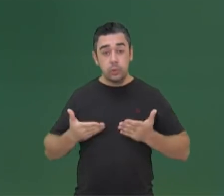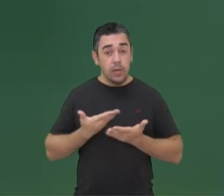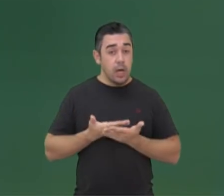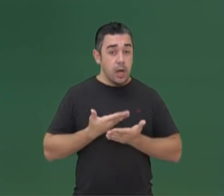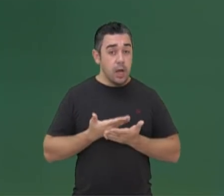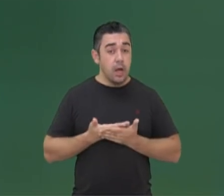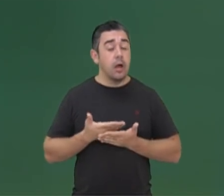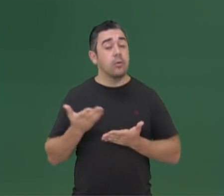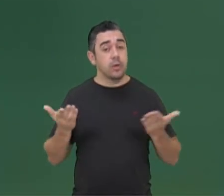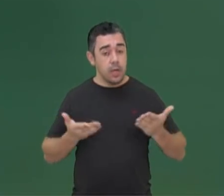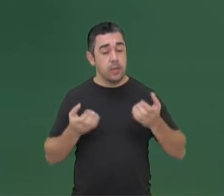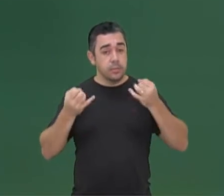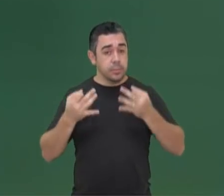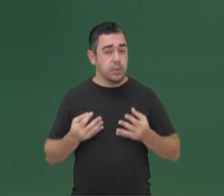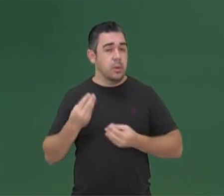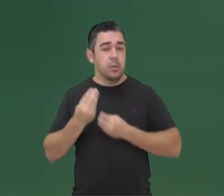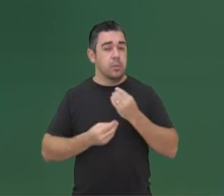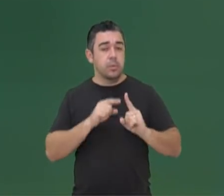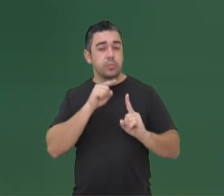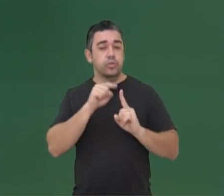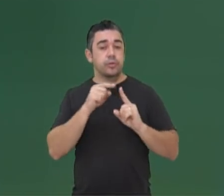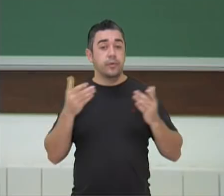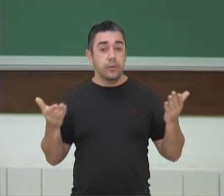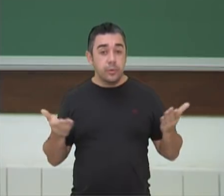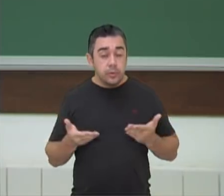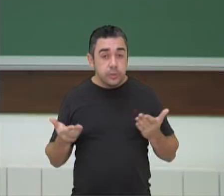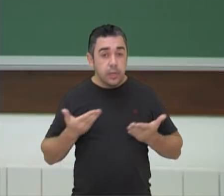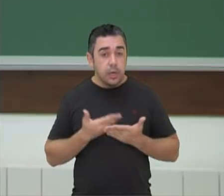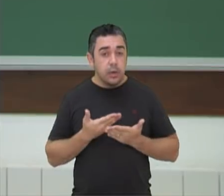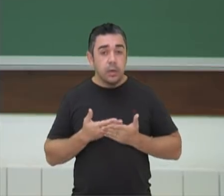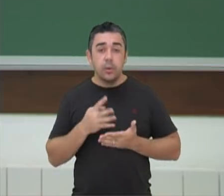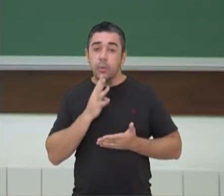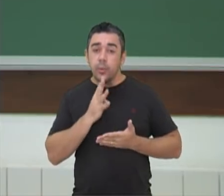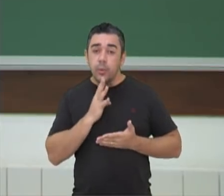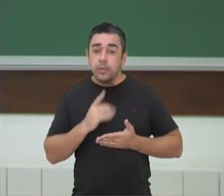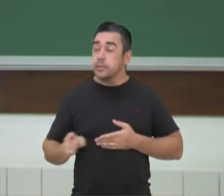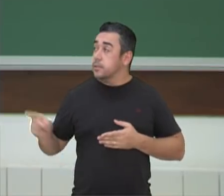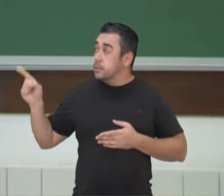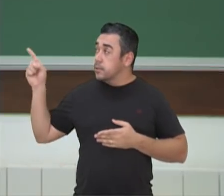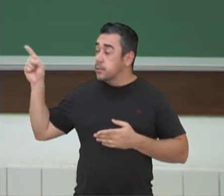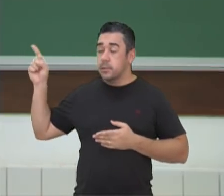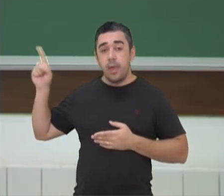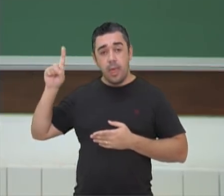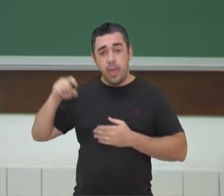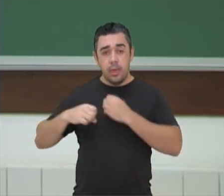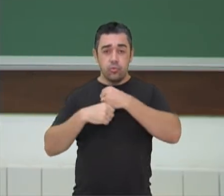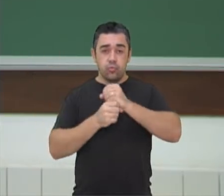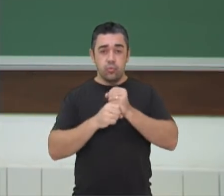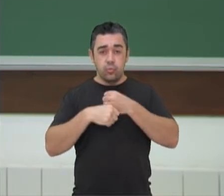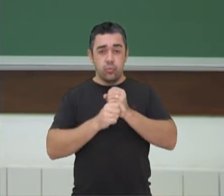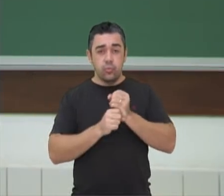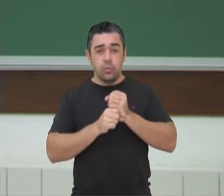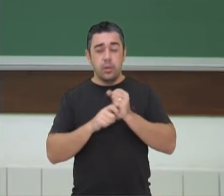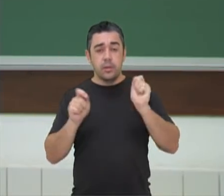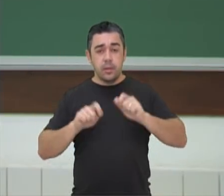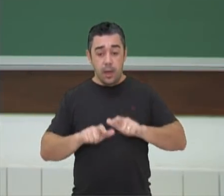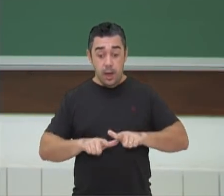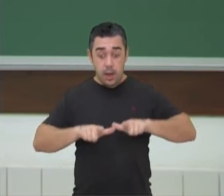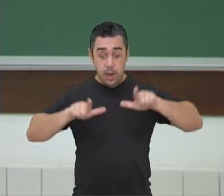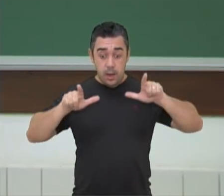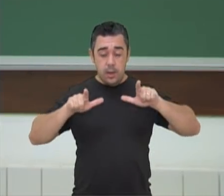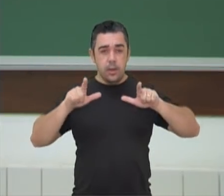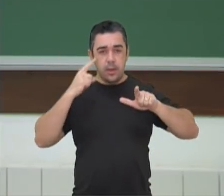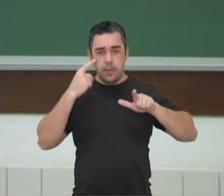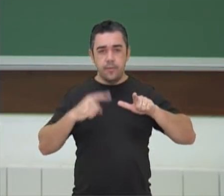tem essa função. Qual que é o objetivo da nossa aula de hoje? Conhecer esse instrumento que amplia e possibilita a visualização das células